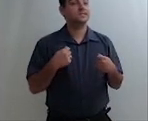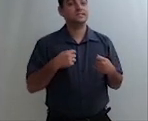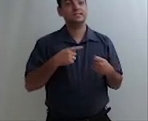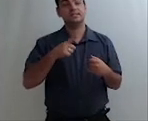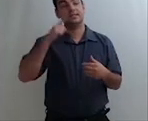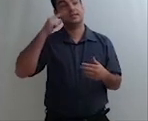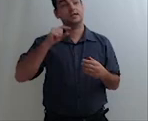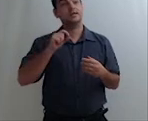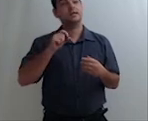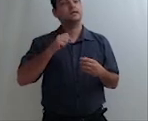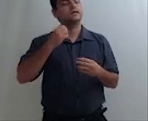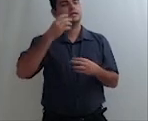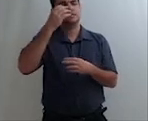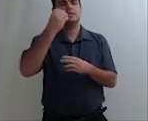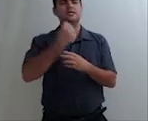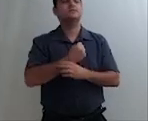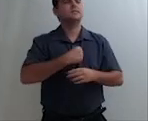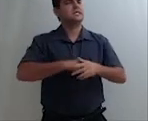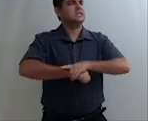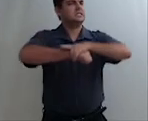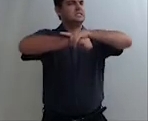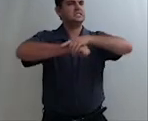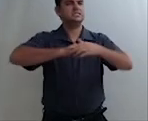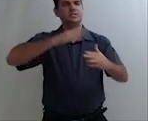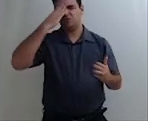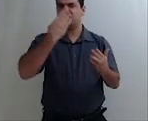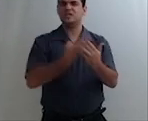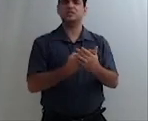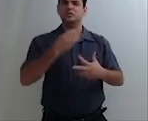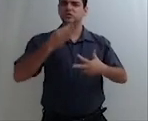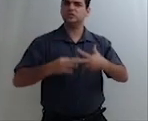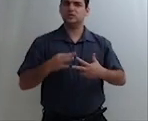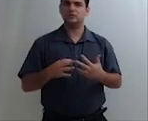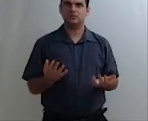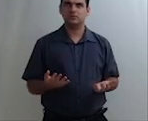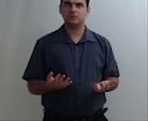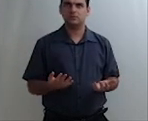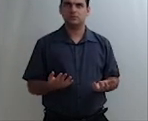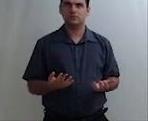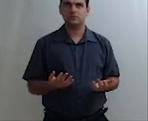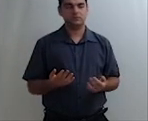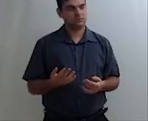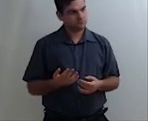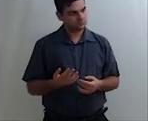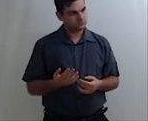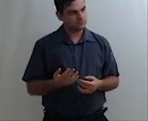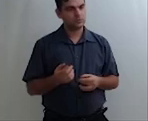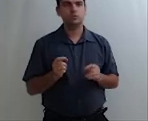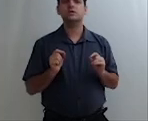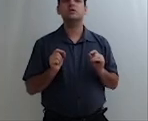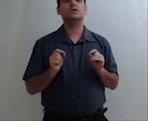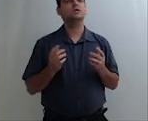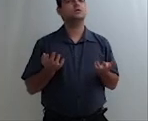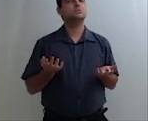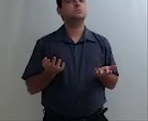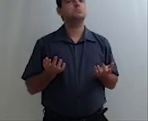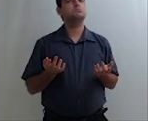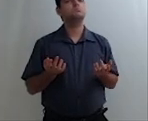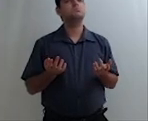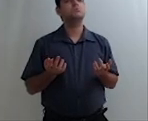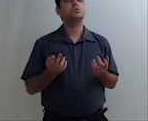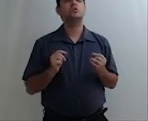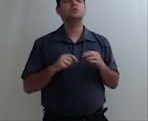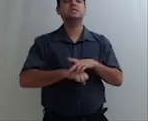credibilidade do Poder Judiciário excelência máxima data V Isso é uma falácia